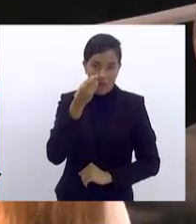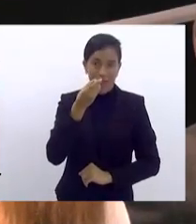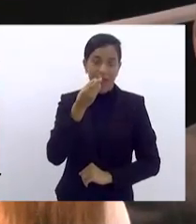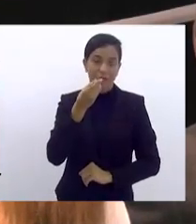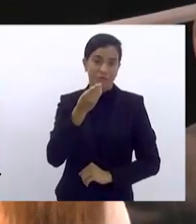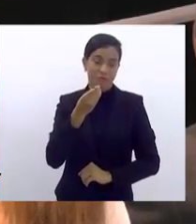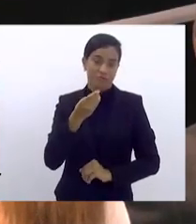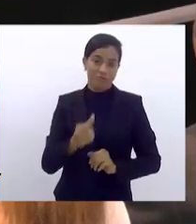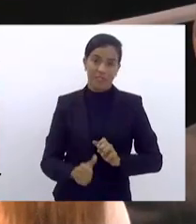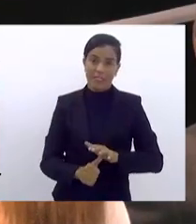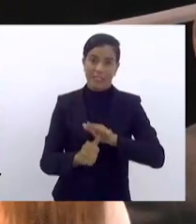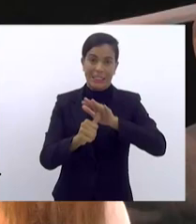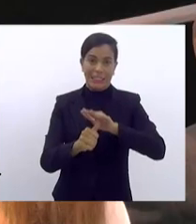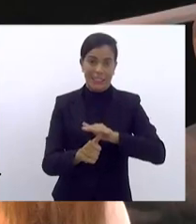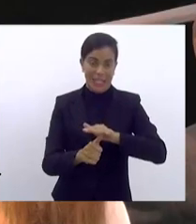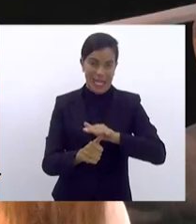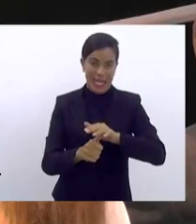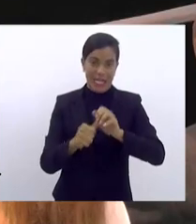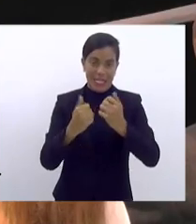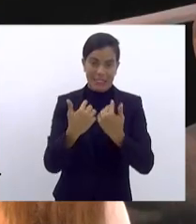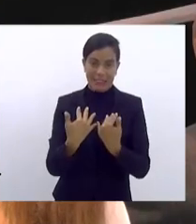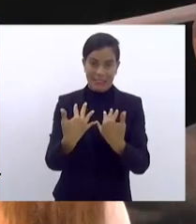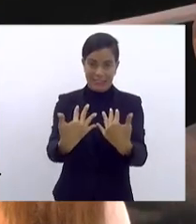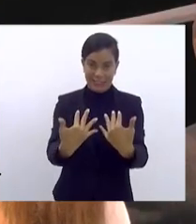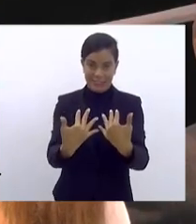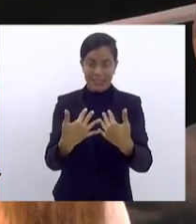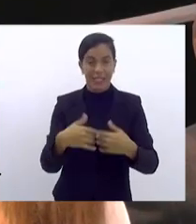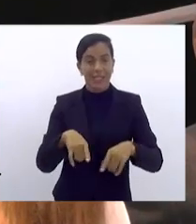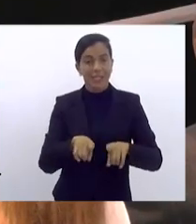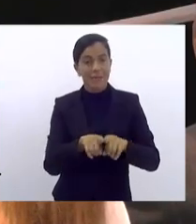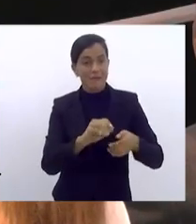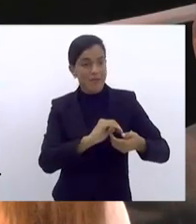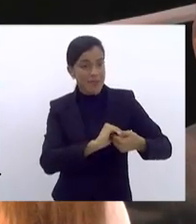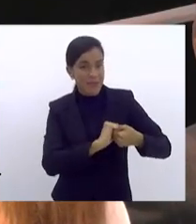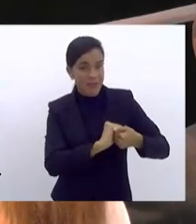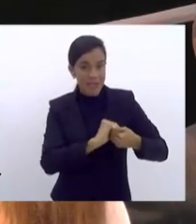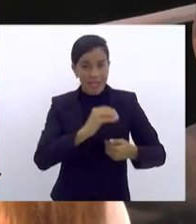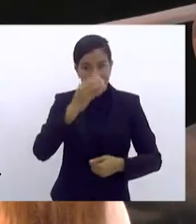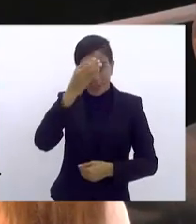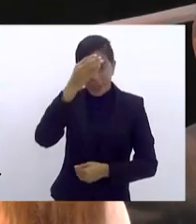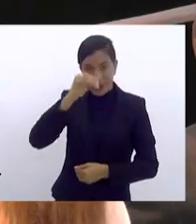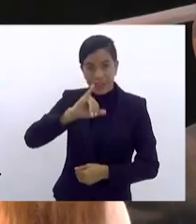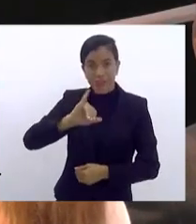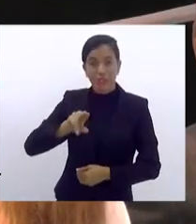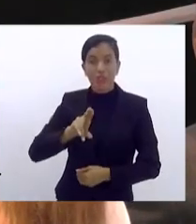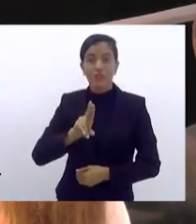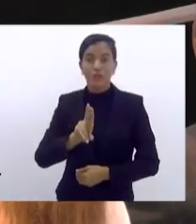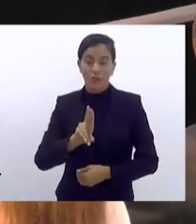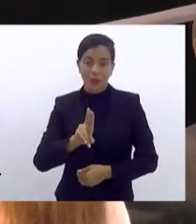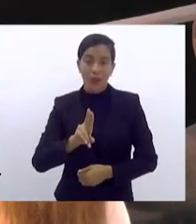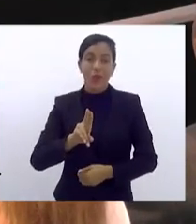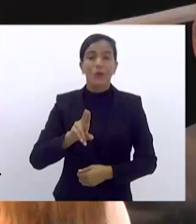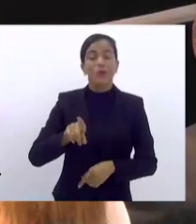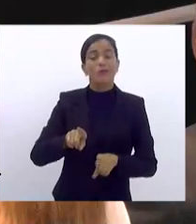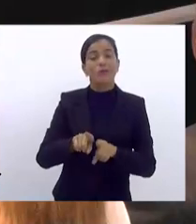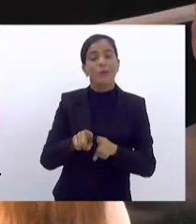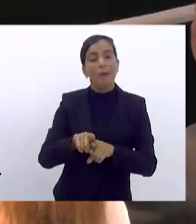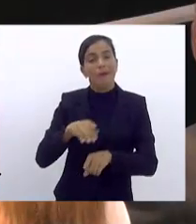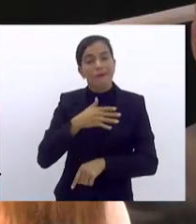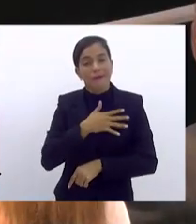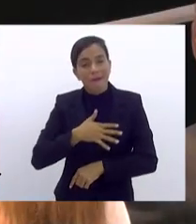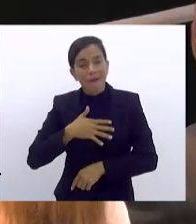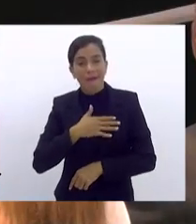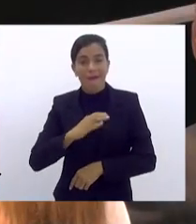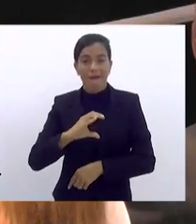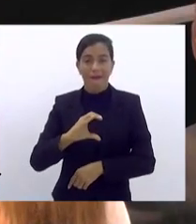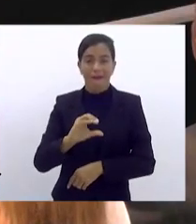essa audiência pública Munir Neto cumprimentar a queridíssima Tia Ju a queridíssima Carla Machado enfim